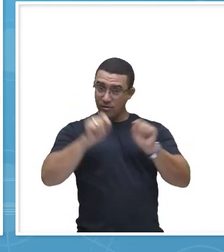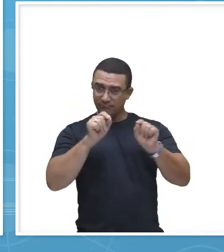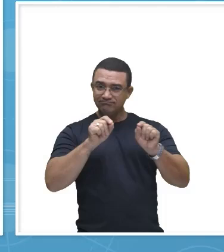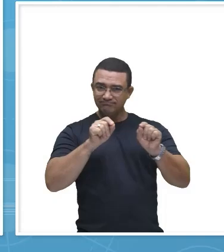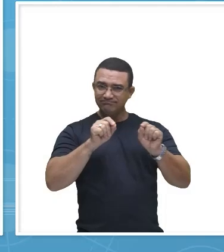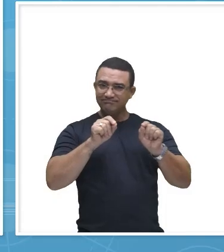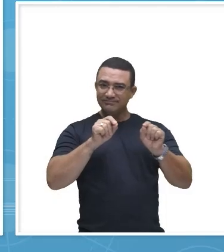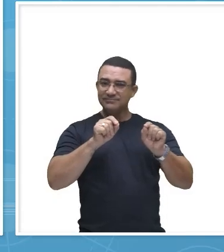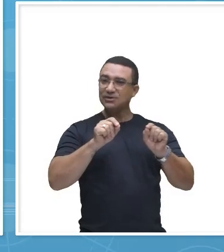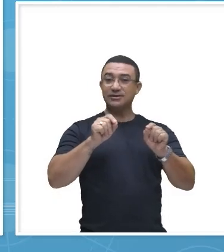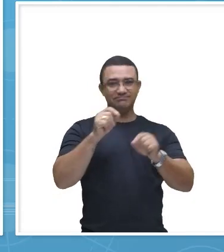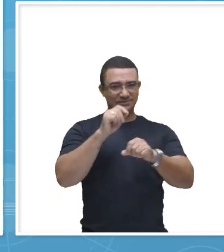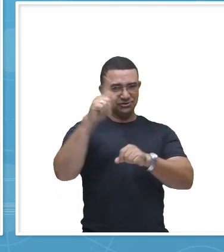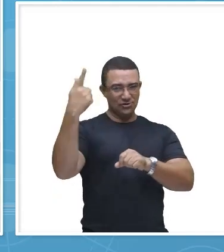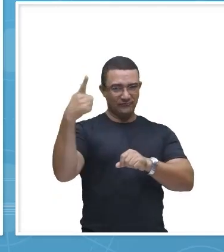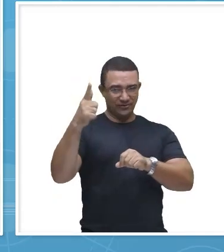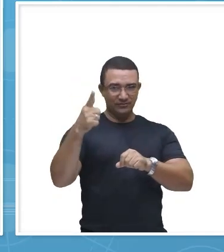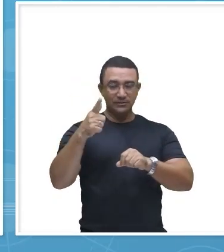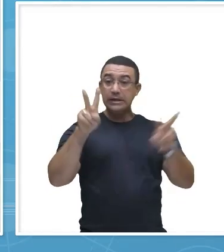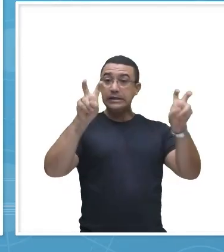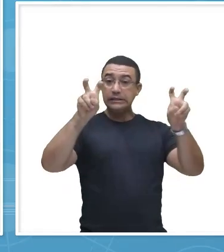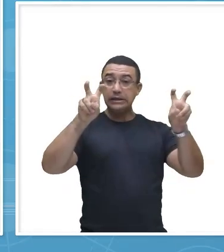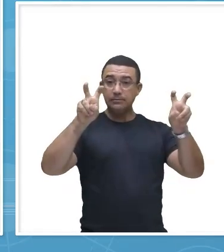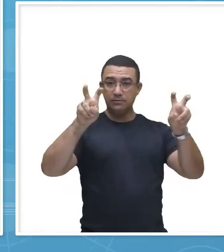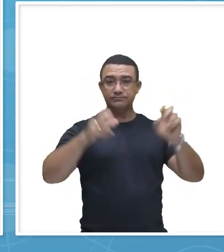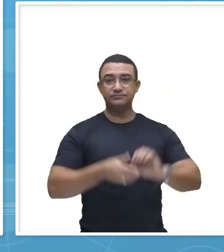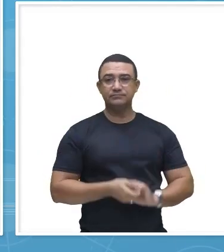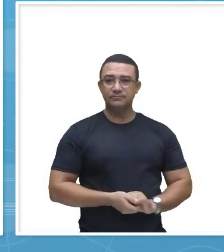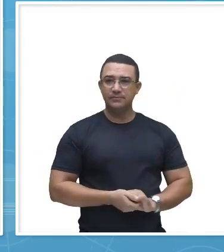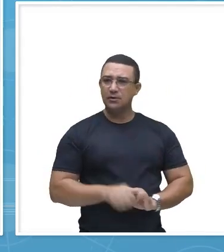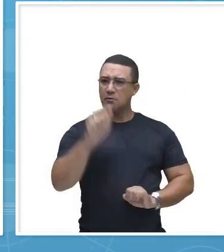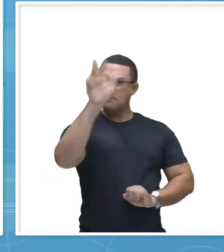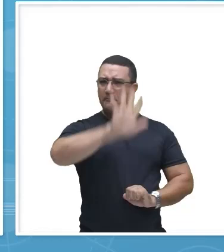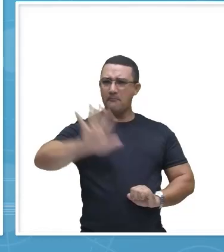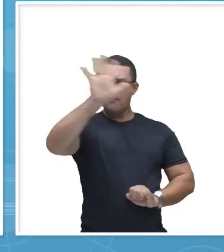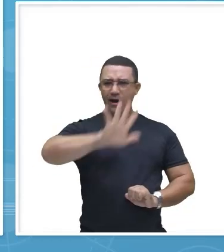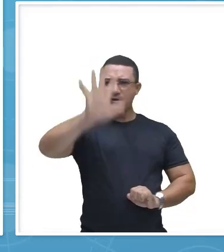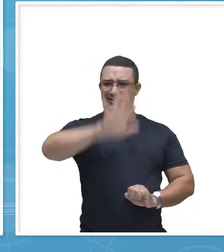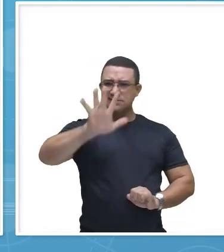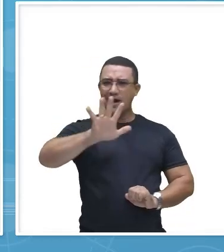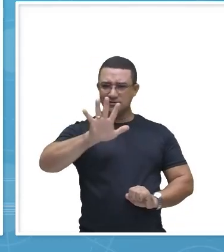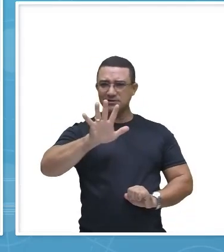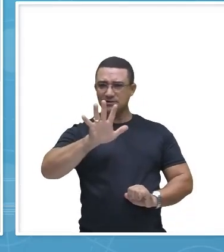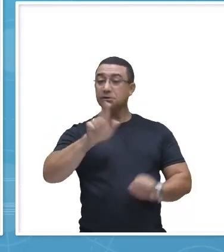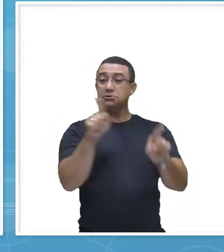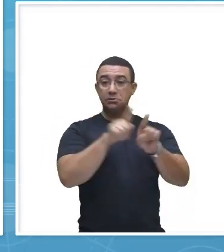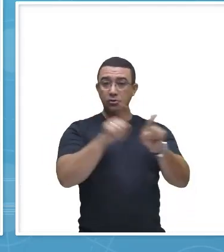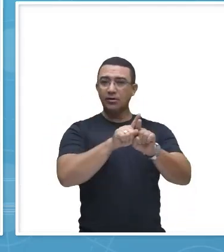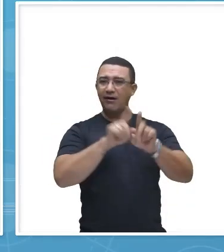9, Geografia. E o nosso tema de hoje é Paisagem e as desigualdades